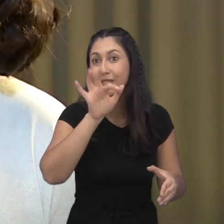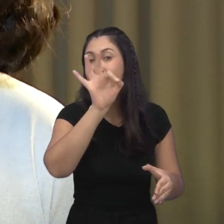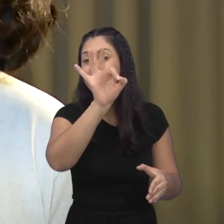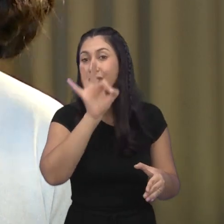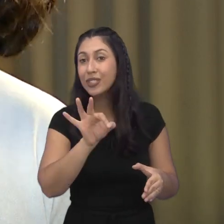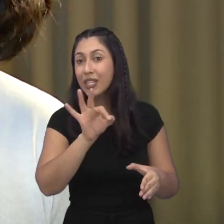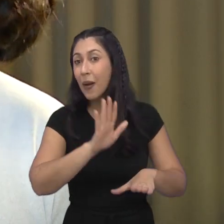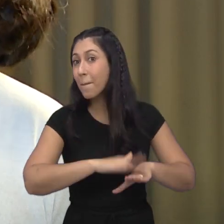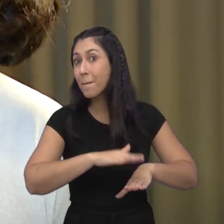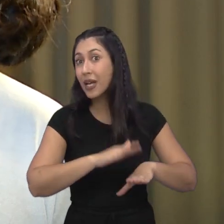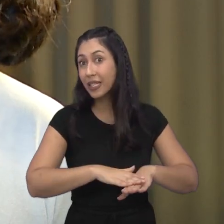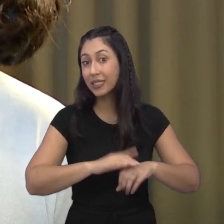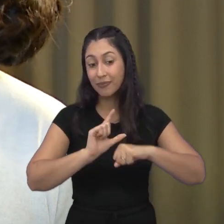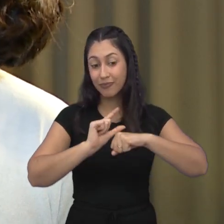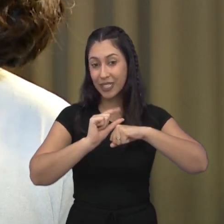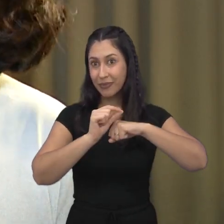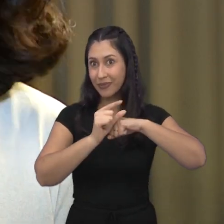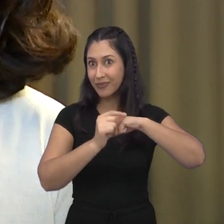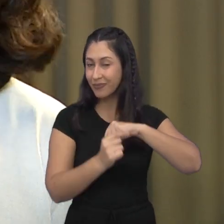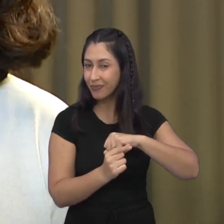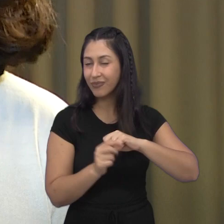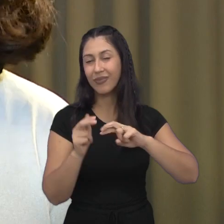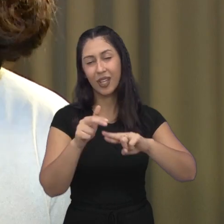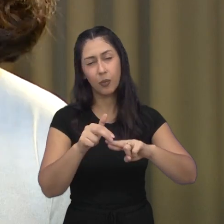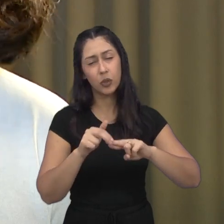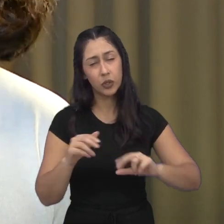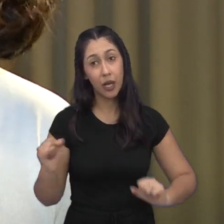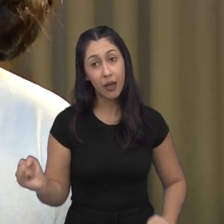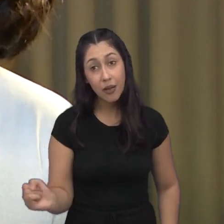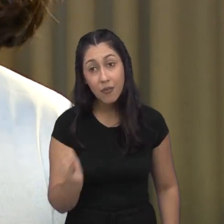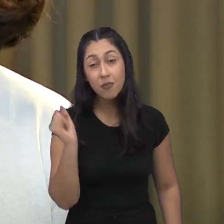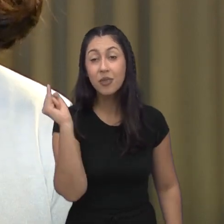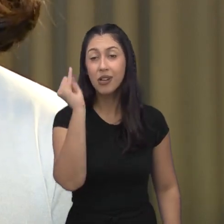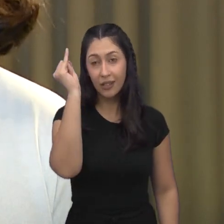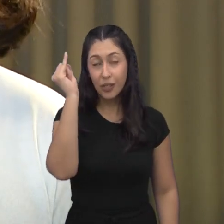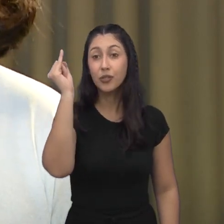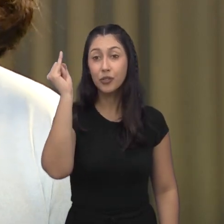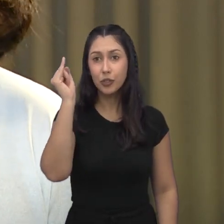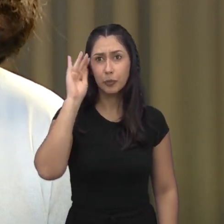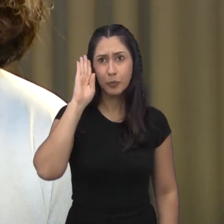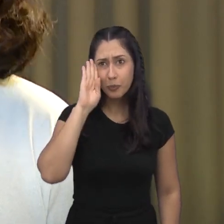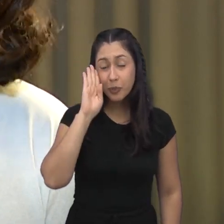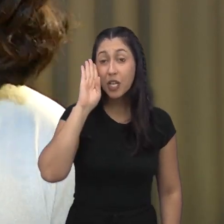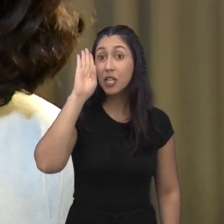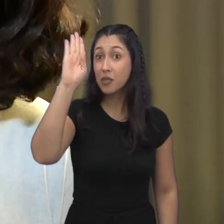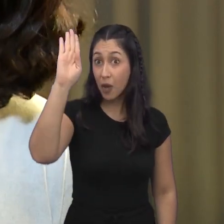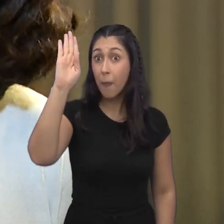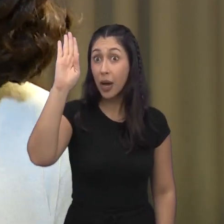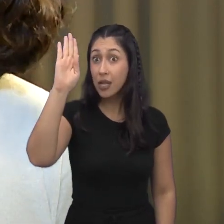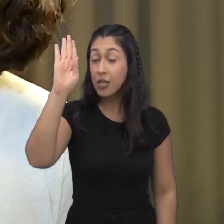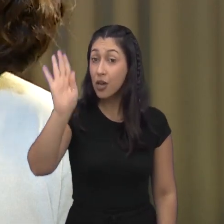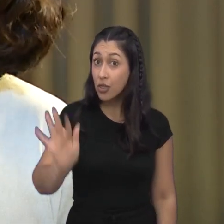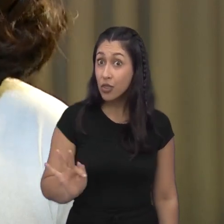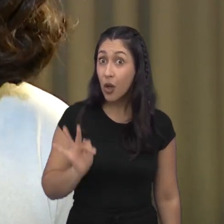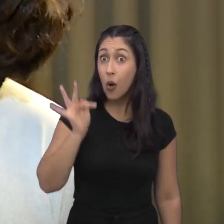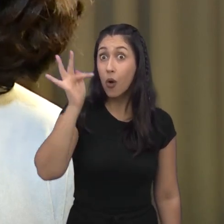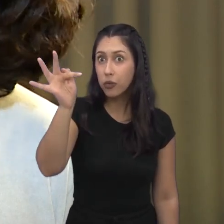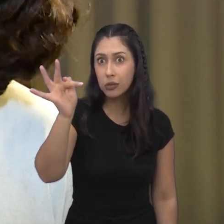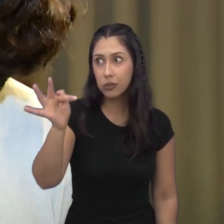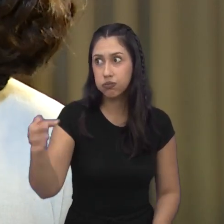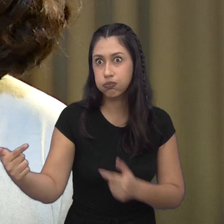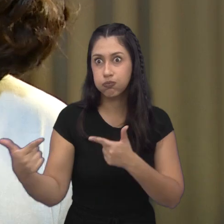ponto estratégico pertence à OTAN. Então, é fundamental para, principalmente futuramente, se acontecer